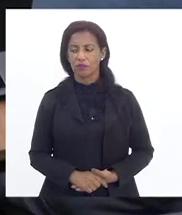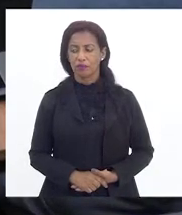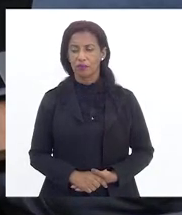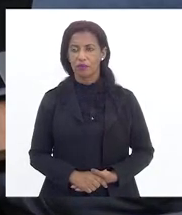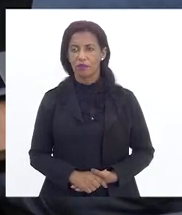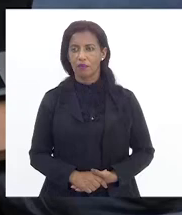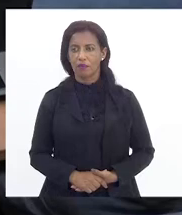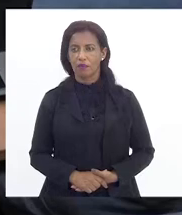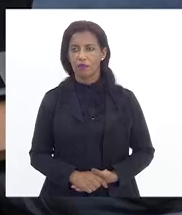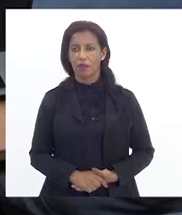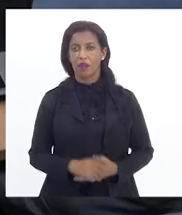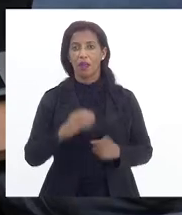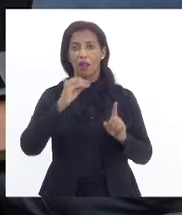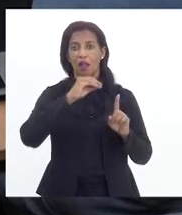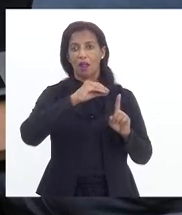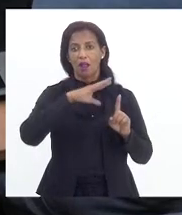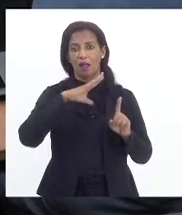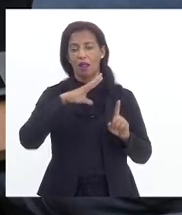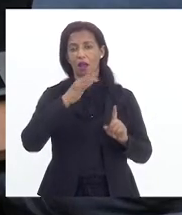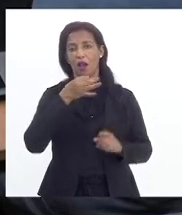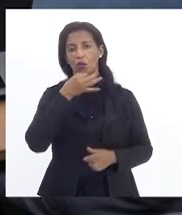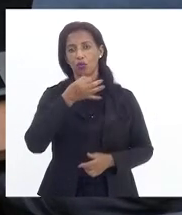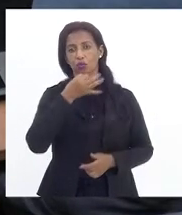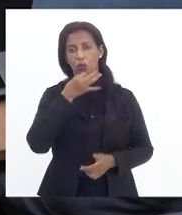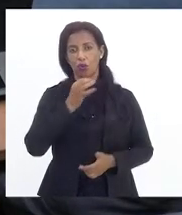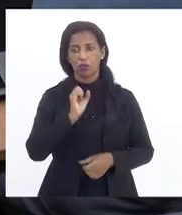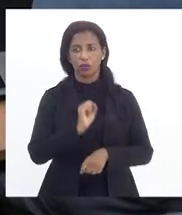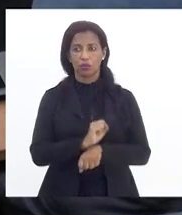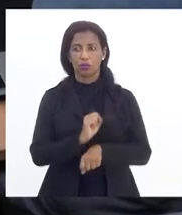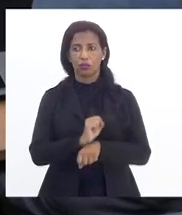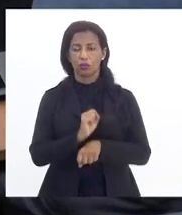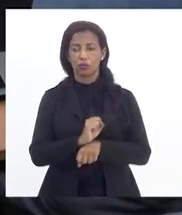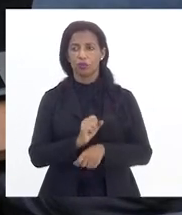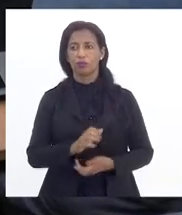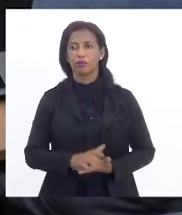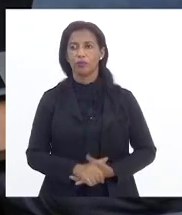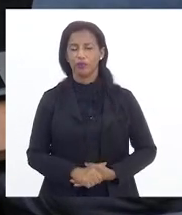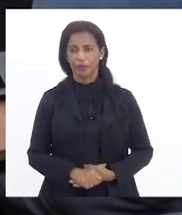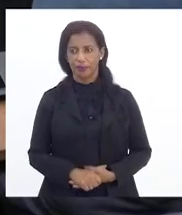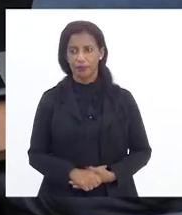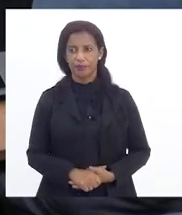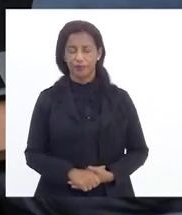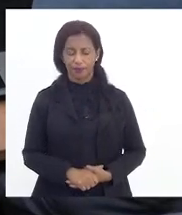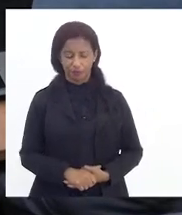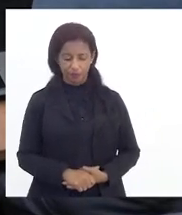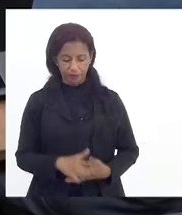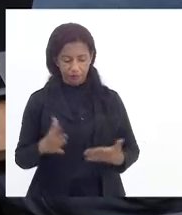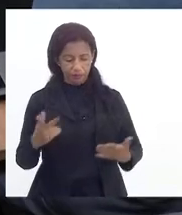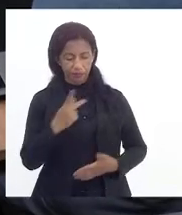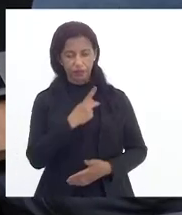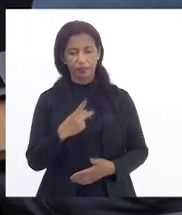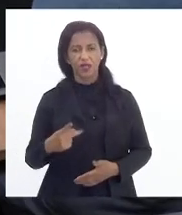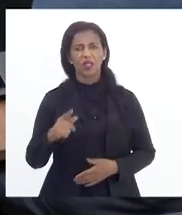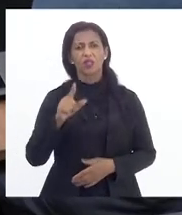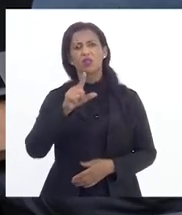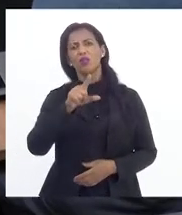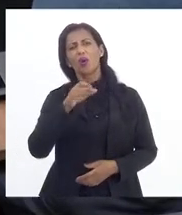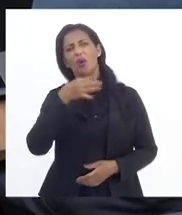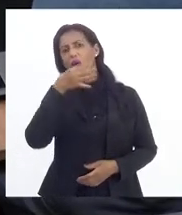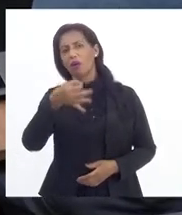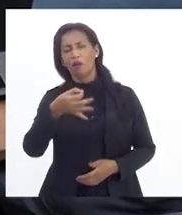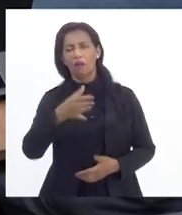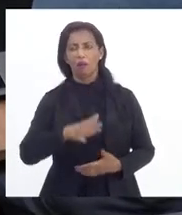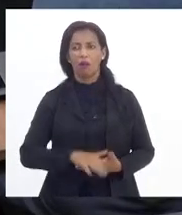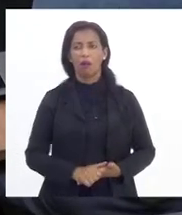já era para Tá ligado não ver se está funcionando oh alô aí está presente só uma sugestão vossa